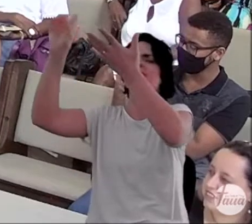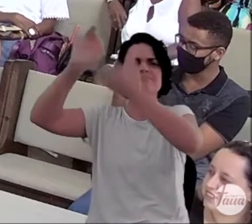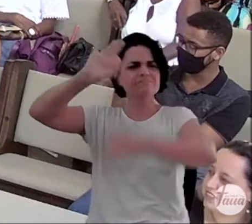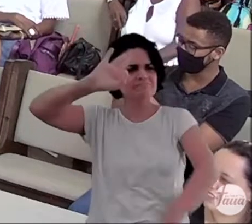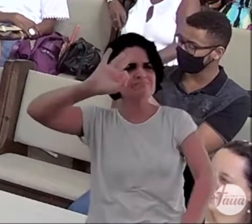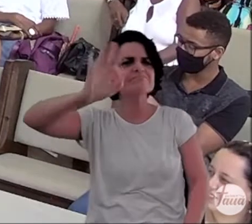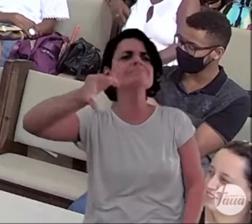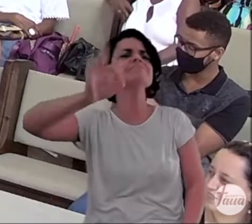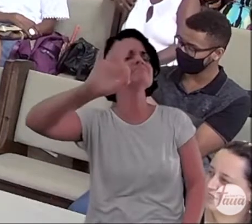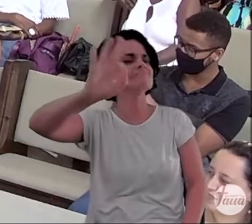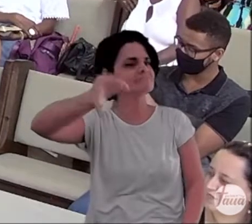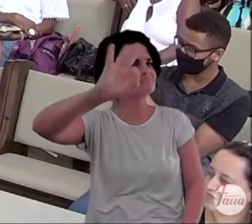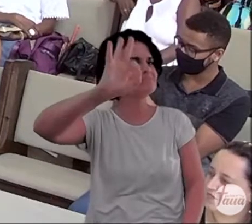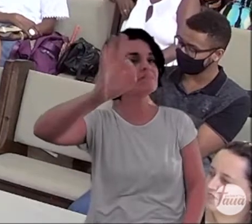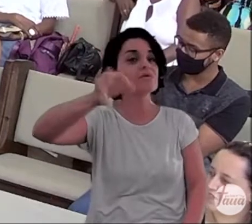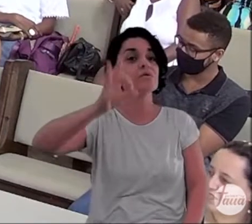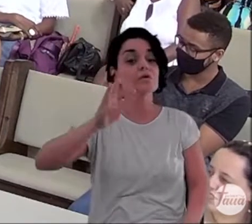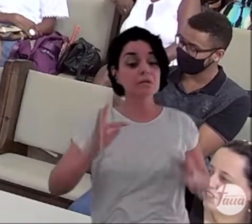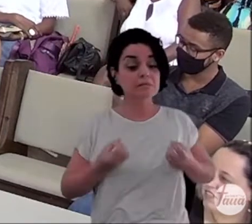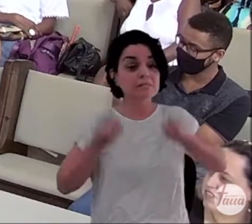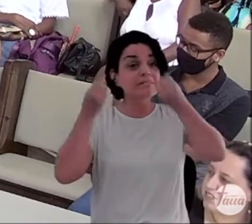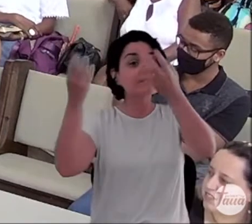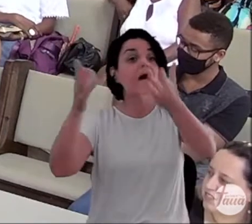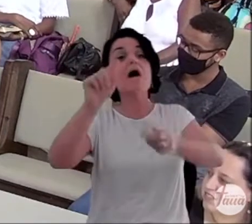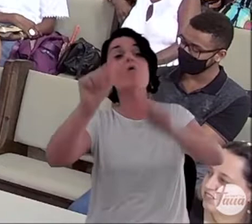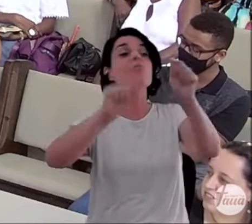É para entregar o quê, irmãos?